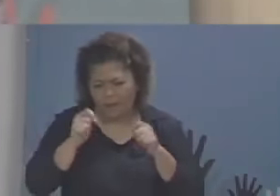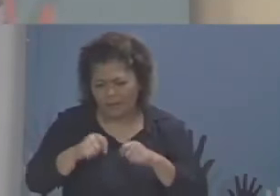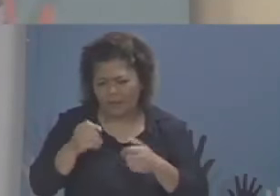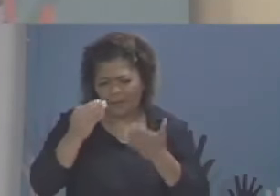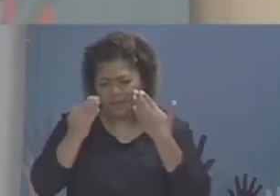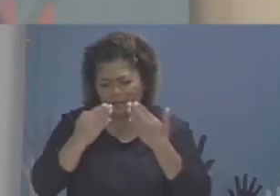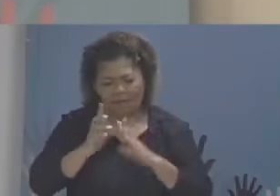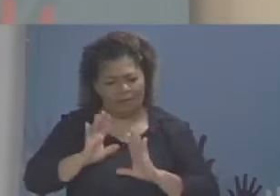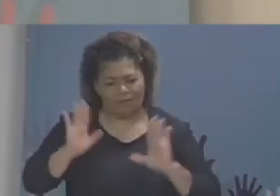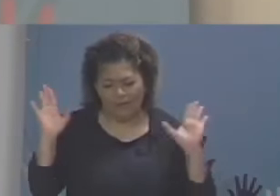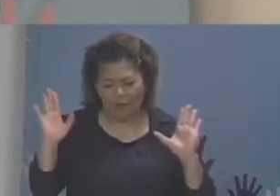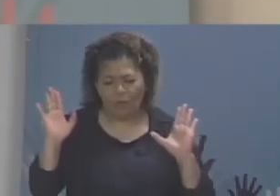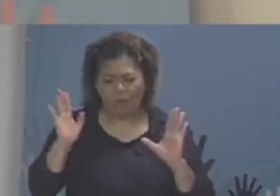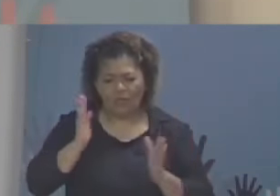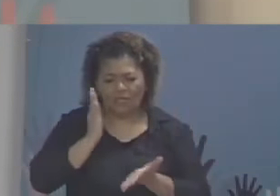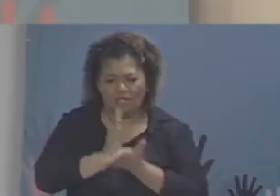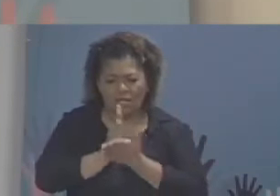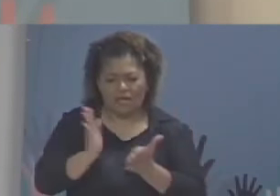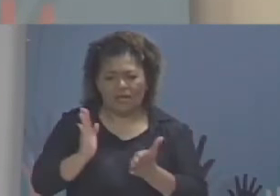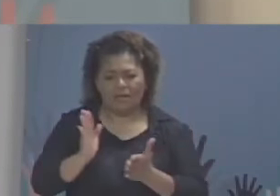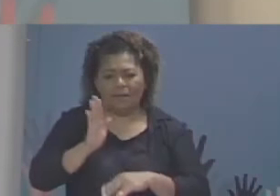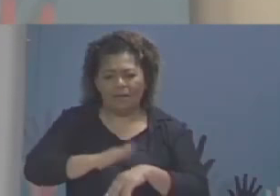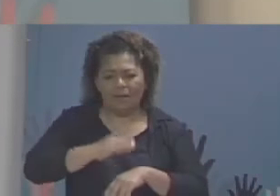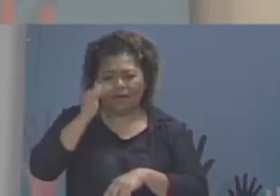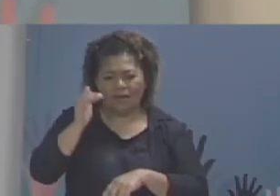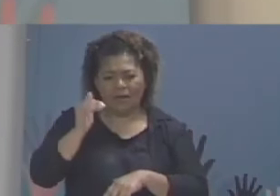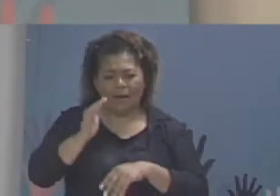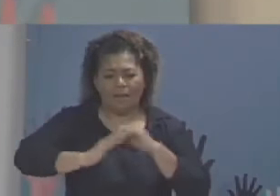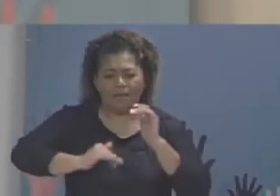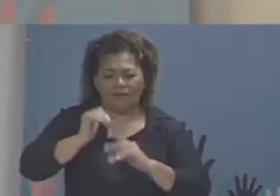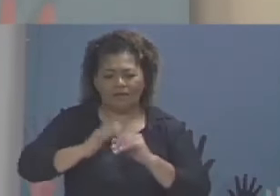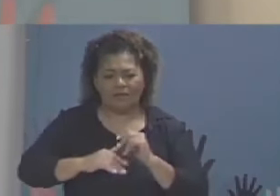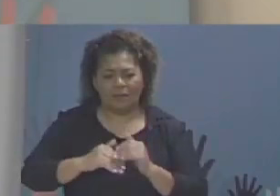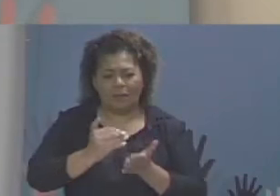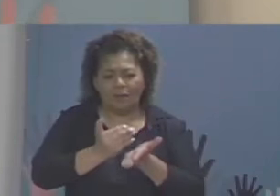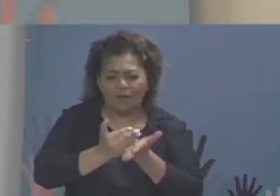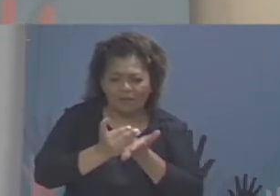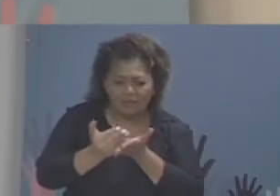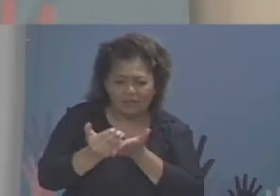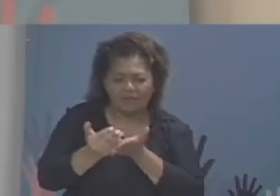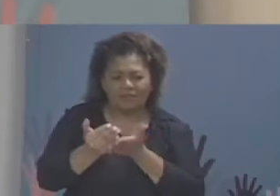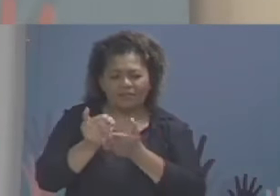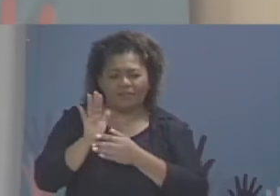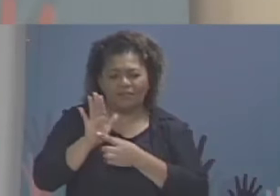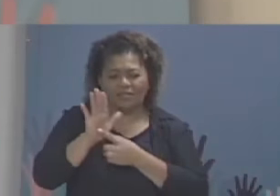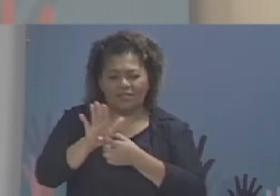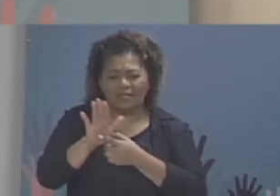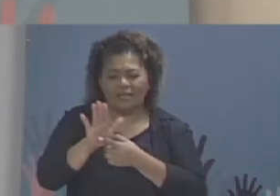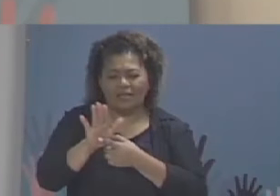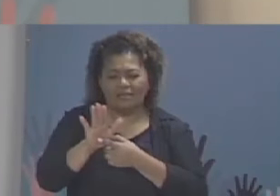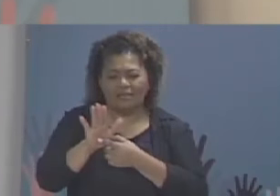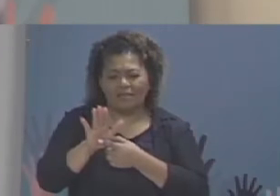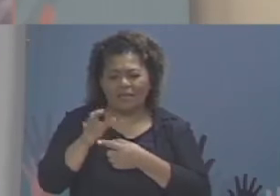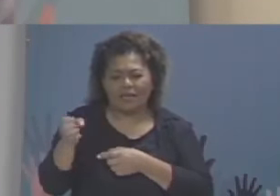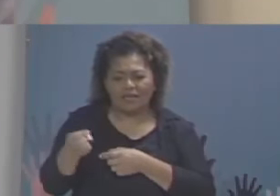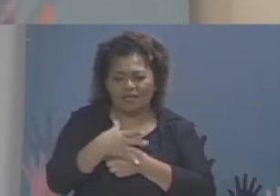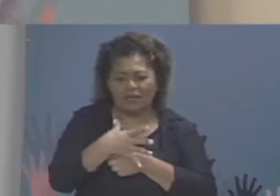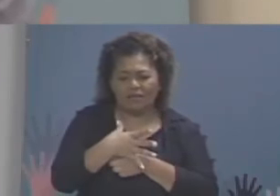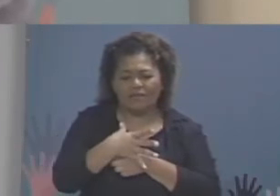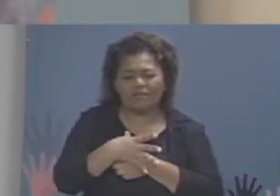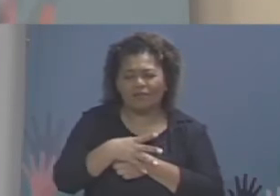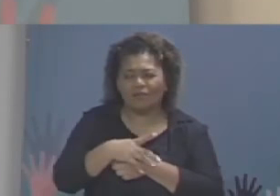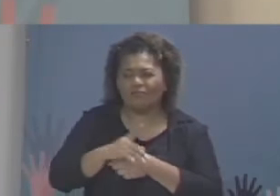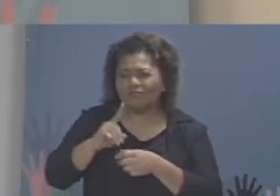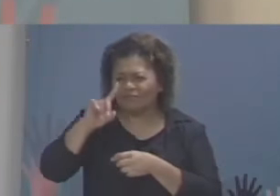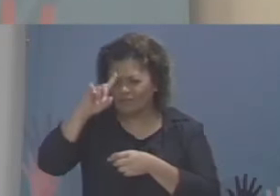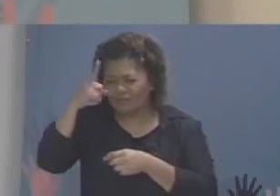nosso grito é para melhorar a profissão. Comentei logo no início que a renovação surgiu de uma ideia com poucas pessoas que foram